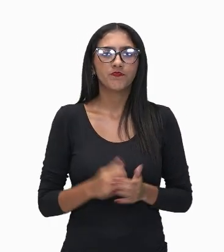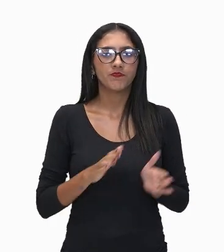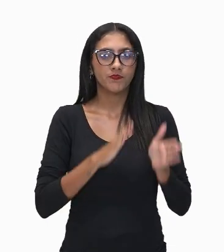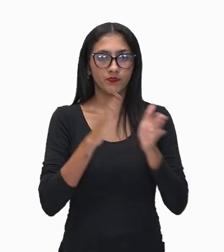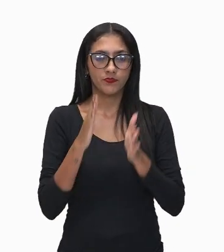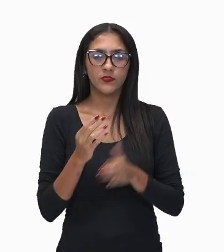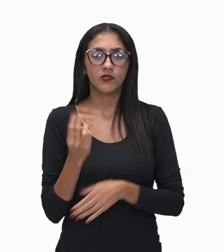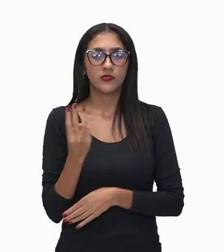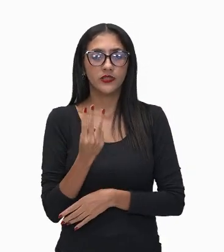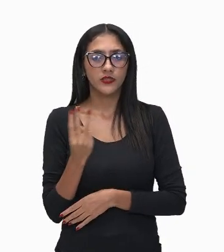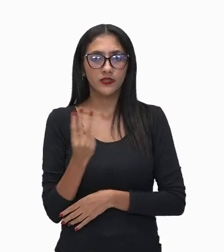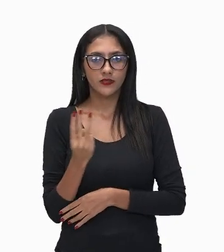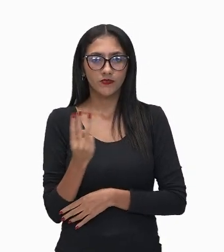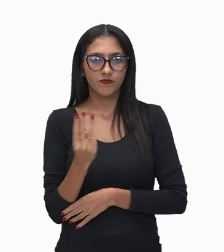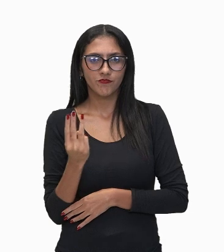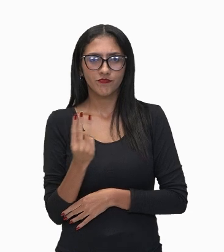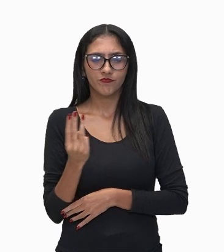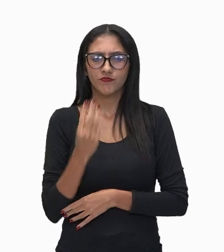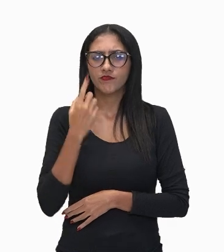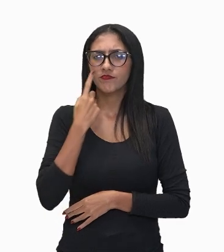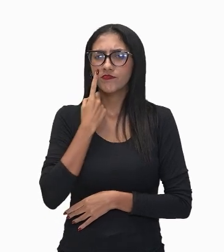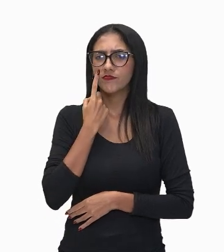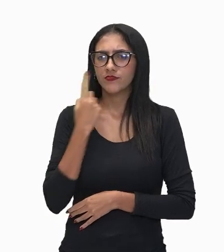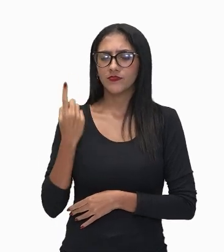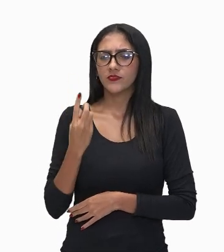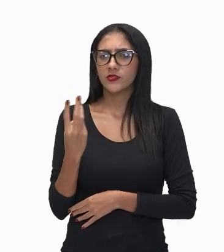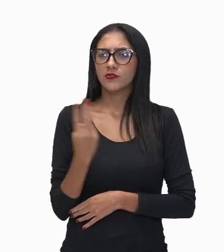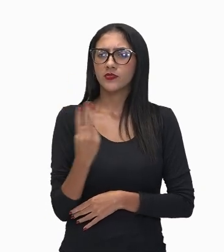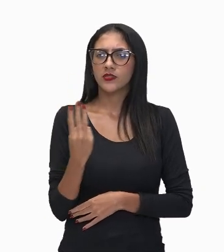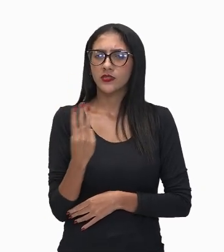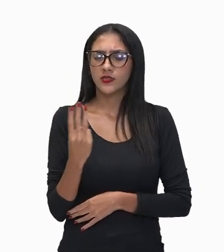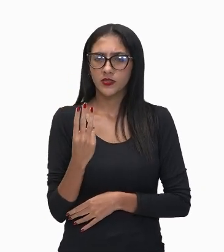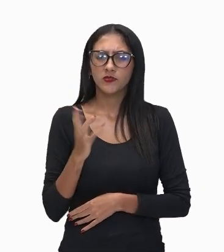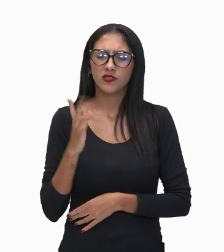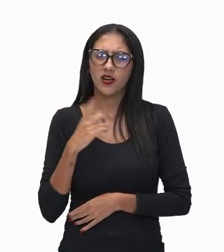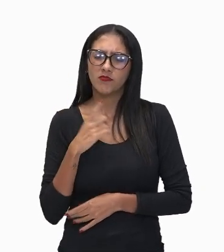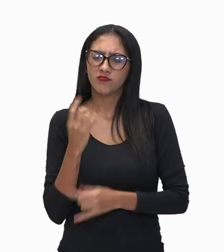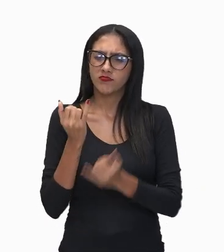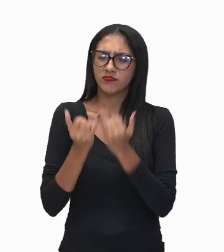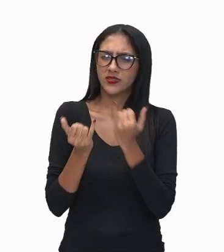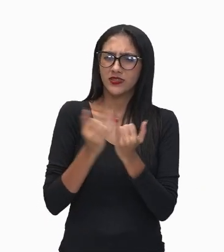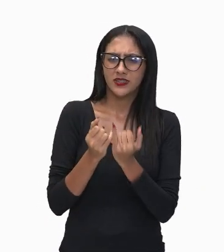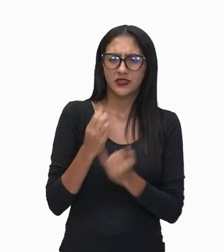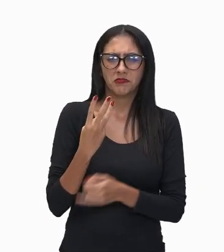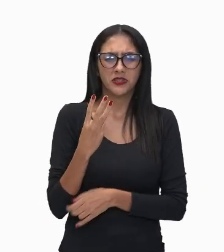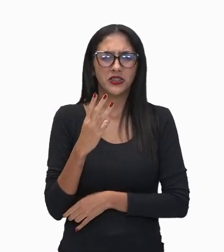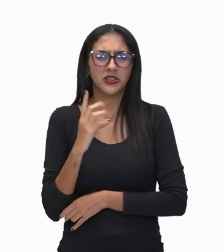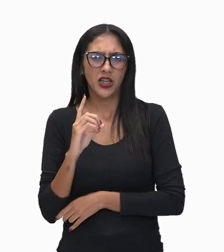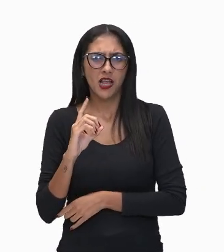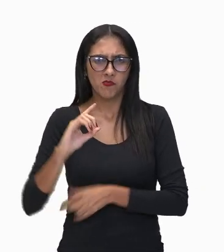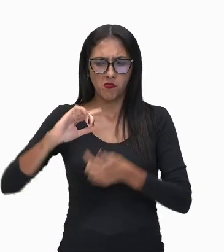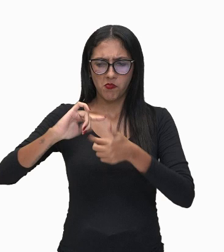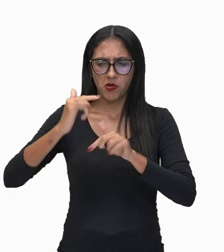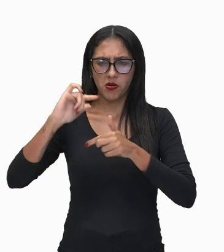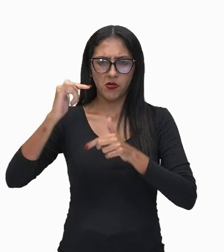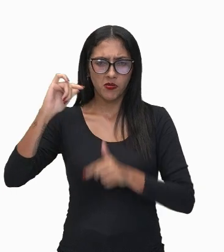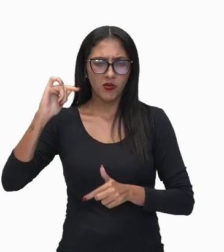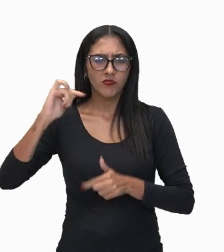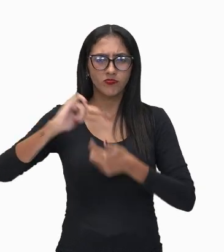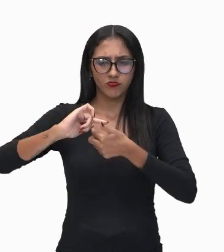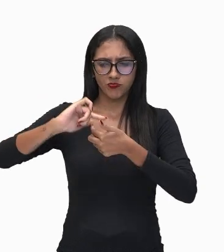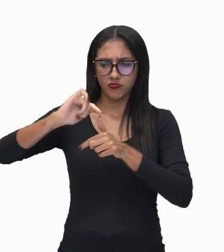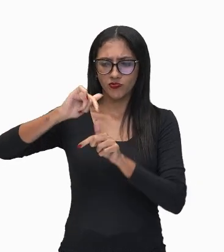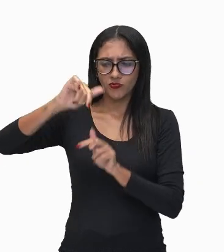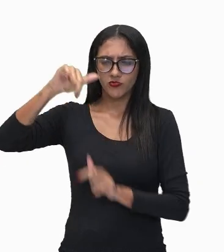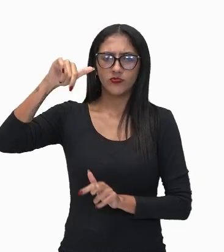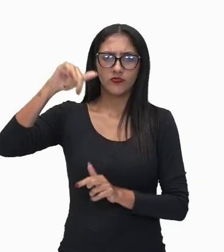estrutura terciária, observe que o formato já é tridimensional, né? A hélice vai se dobrar sobre ela